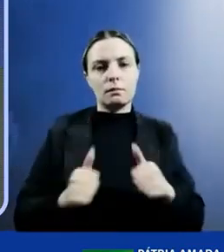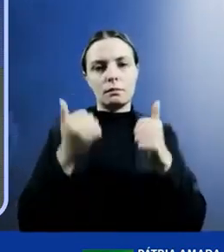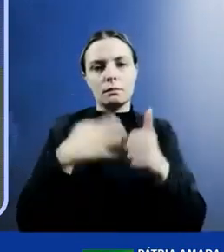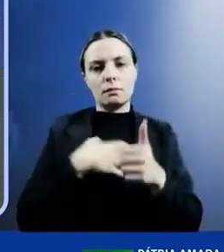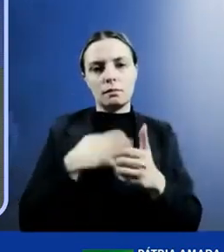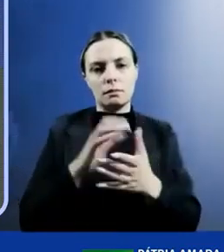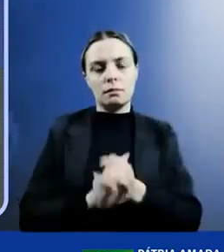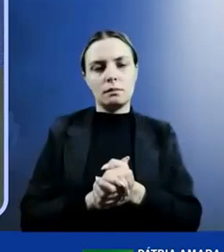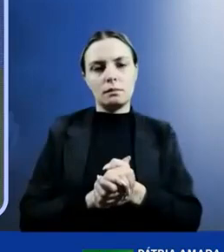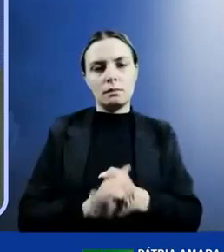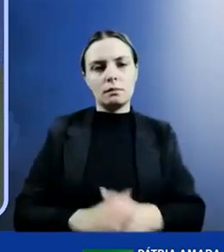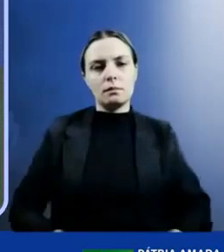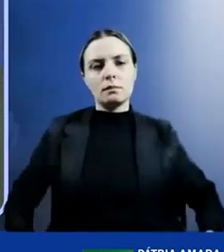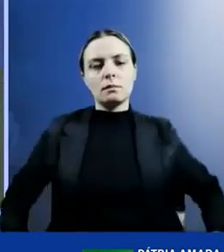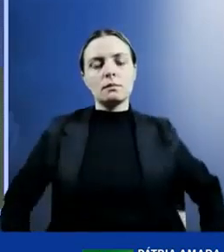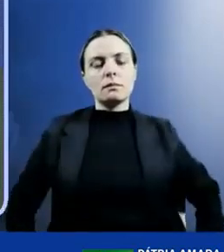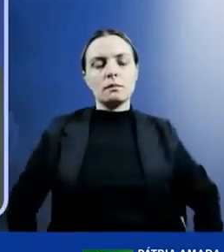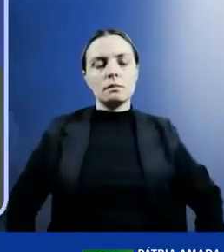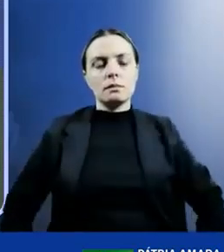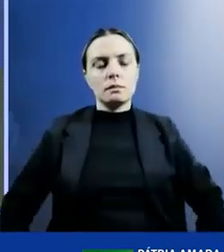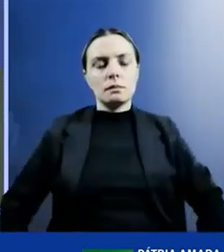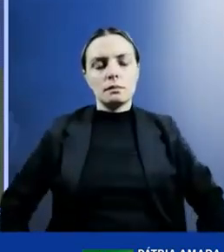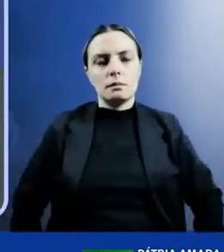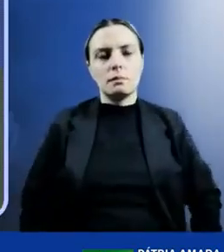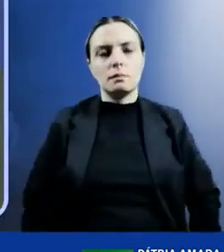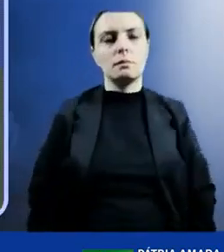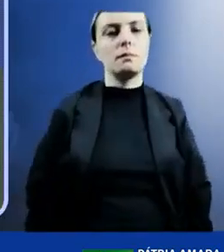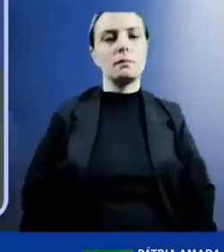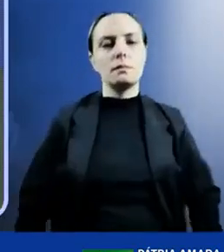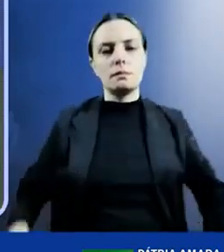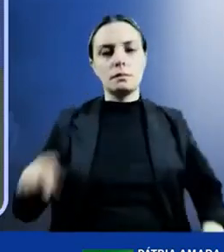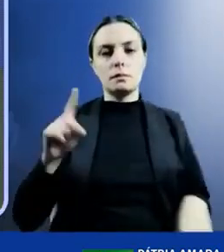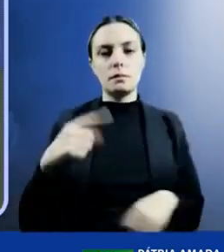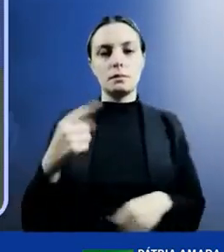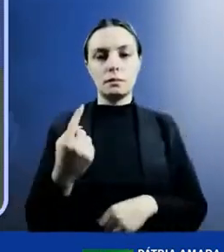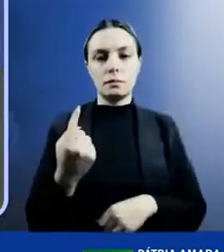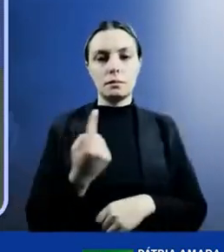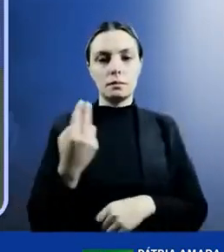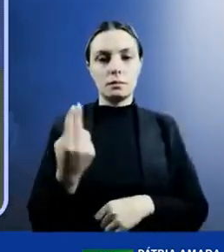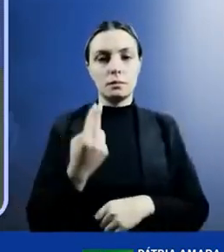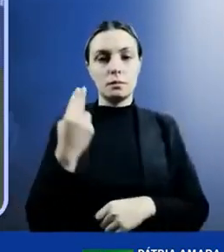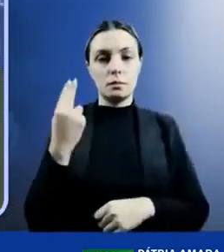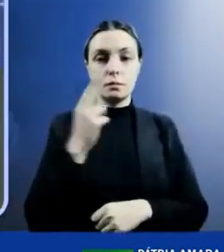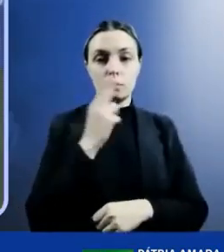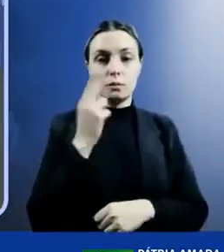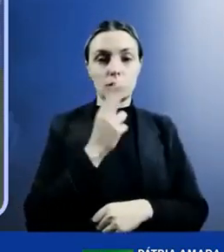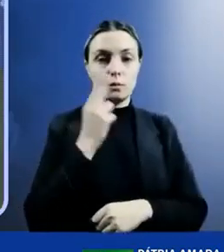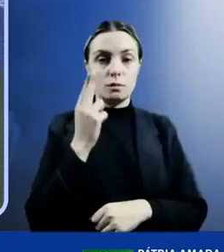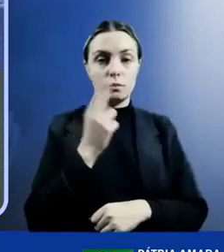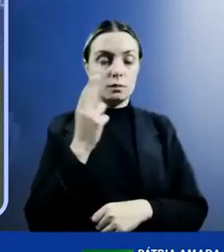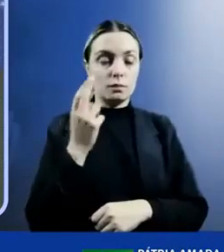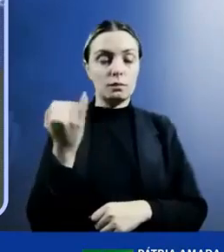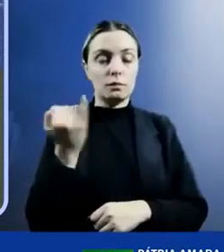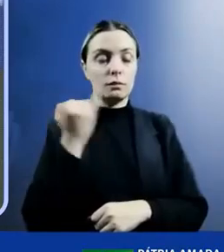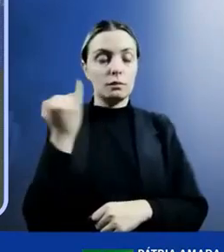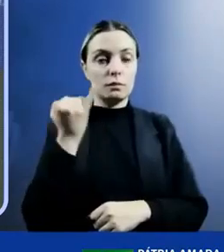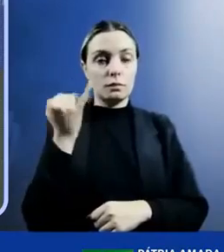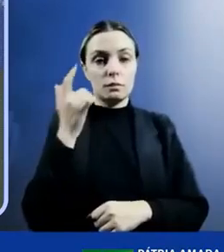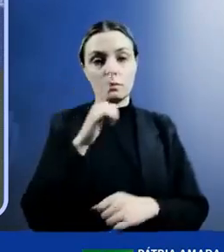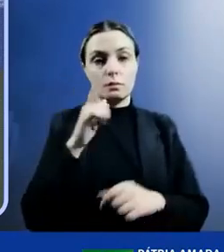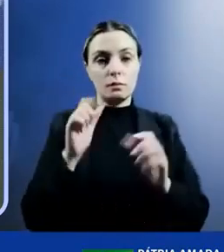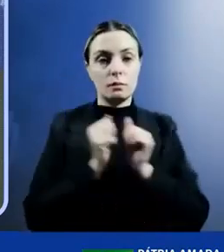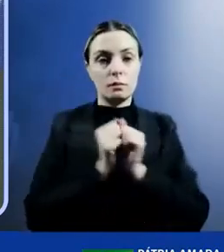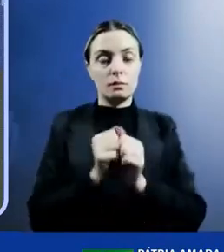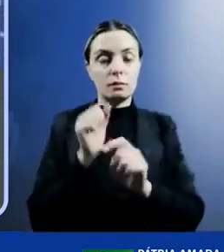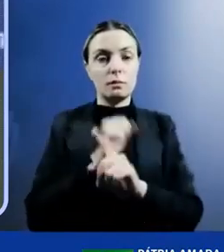ser feito, é urgente, porque as ações climáticas, elas precisam vir acompanhadas de ações sociais. Elas precisam